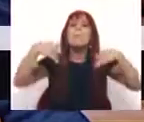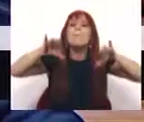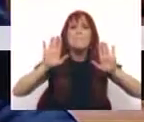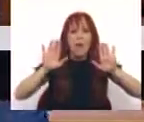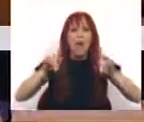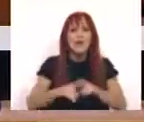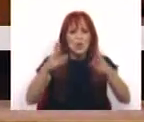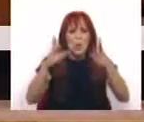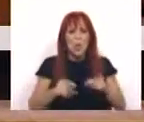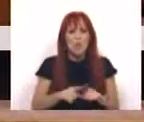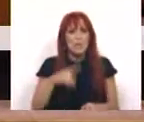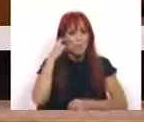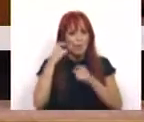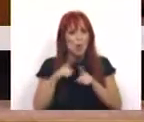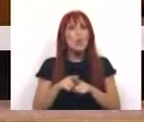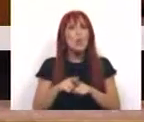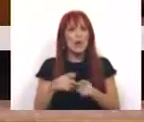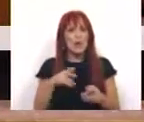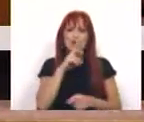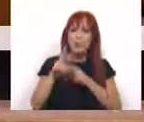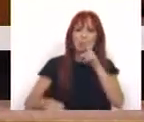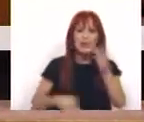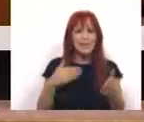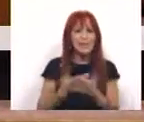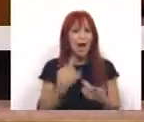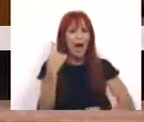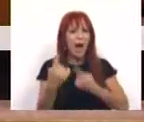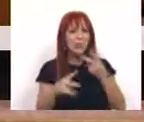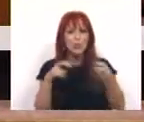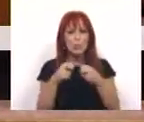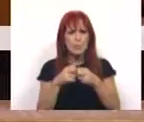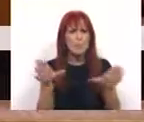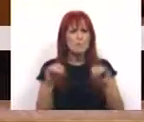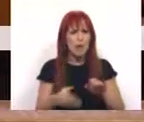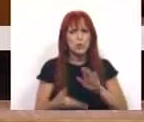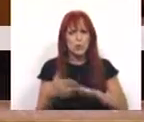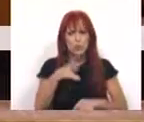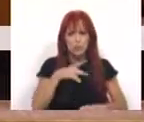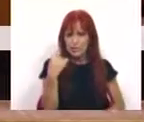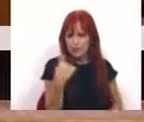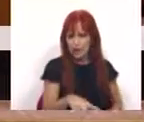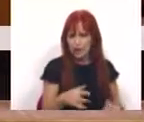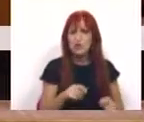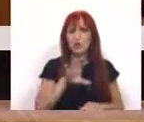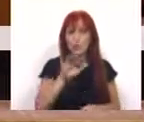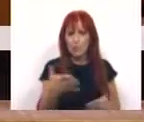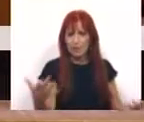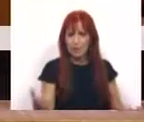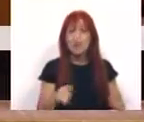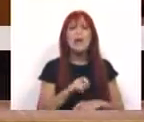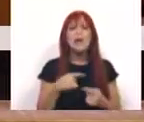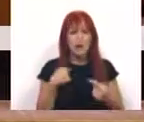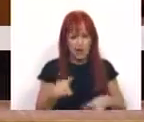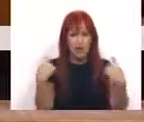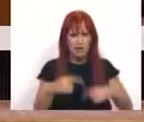assim, é um orçamento que procura dar resposta a alguns dos problemas mais urgentes dos portugueses e do país e que